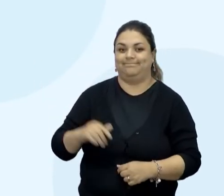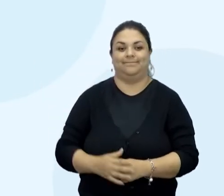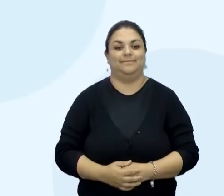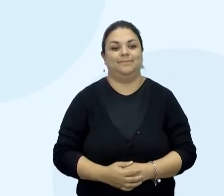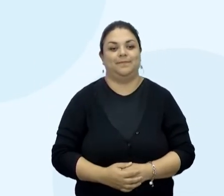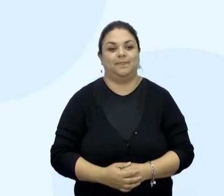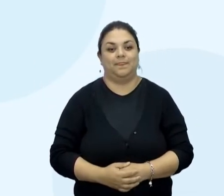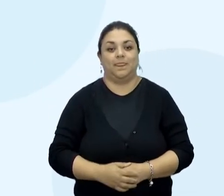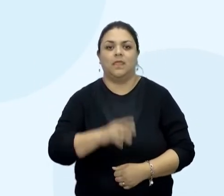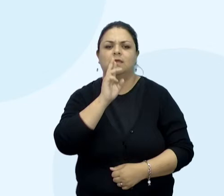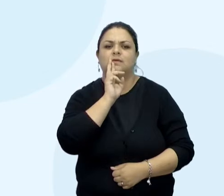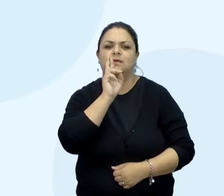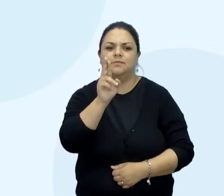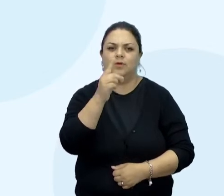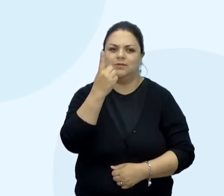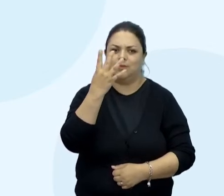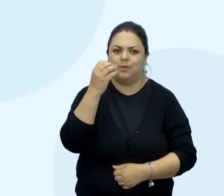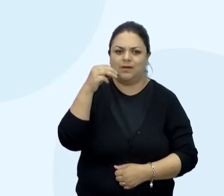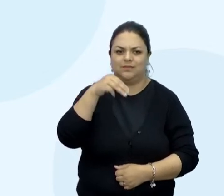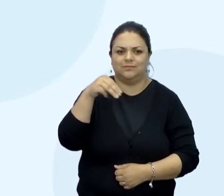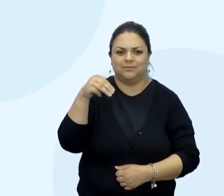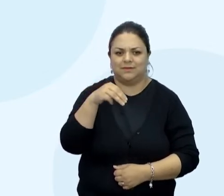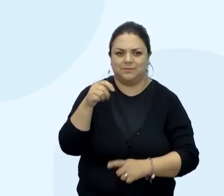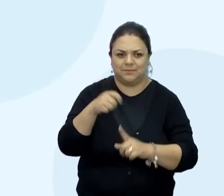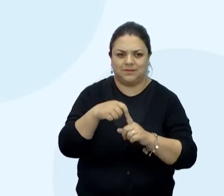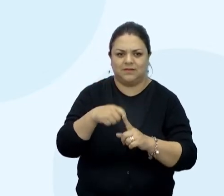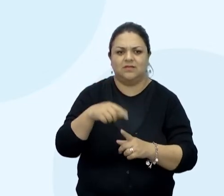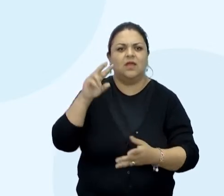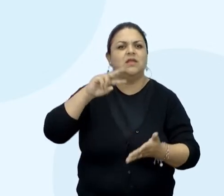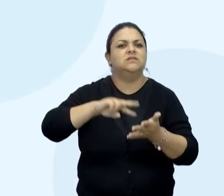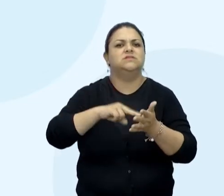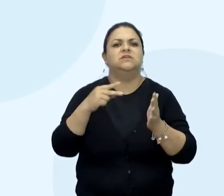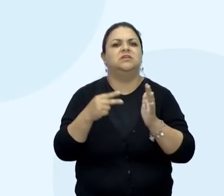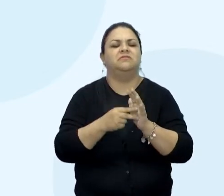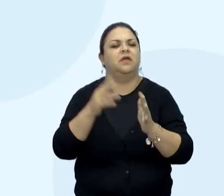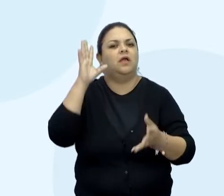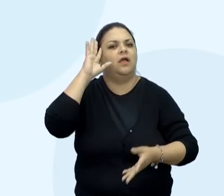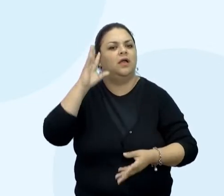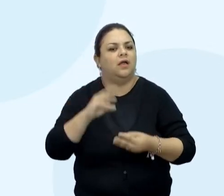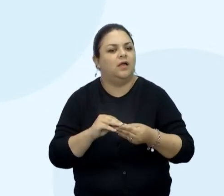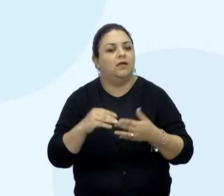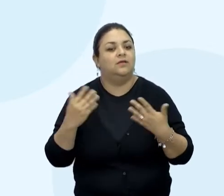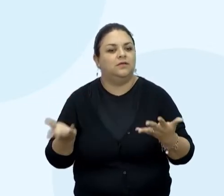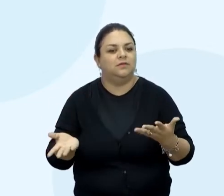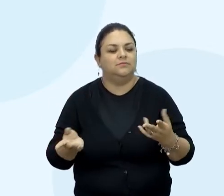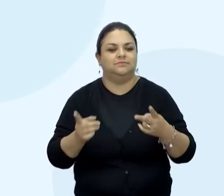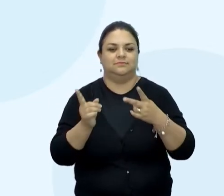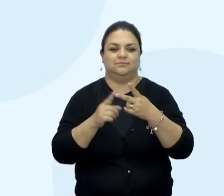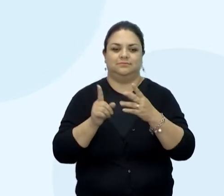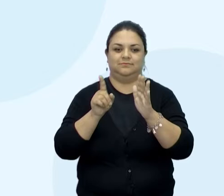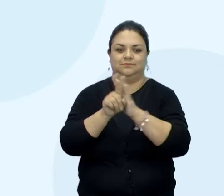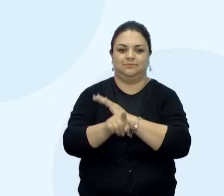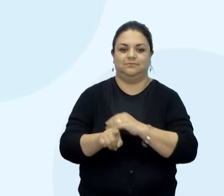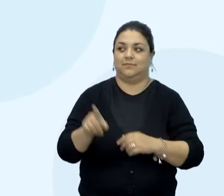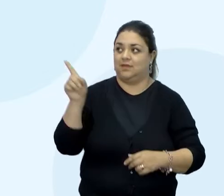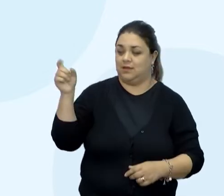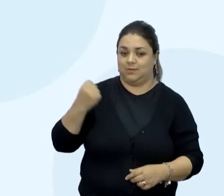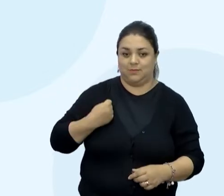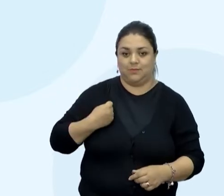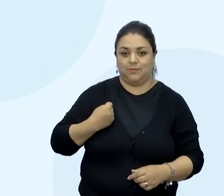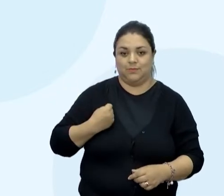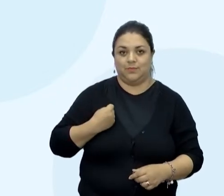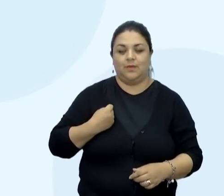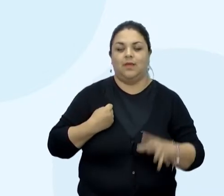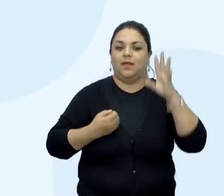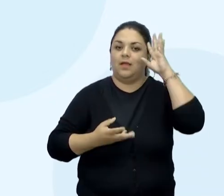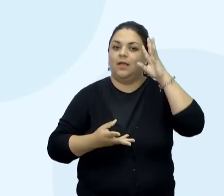vocês esse valor encontrado? Com base nesse valor, qual a conclusão que podemos chegar a respeito dessa região? Será